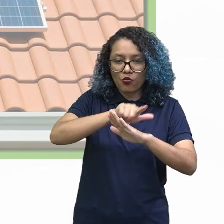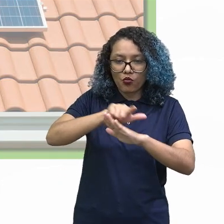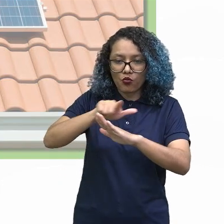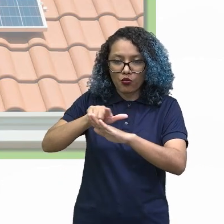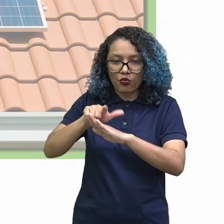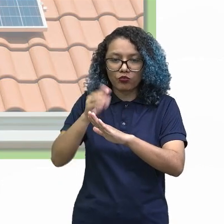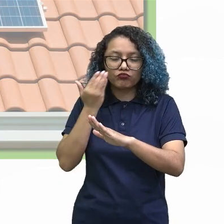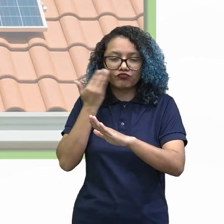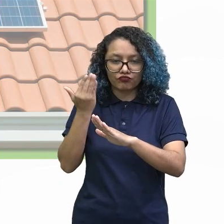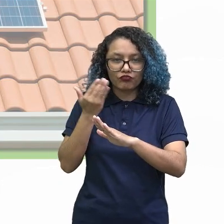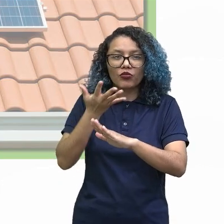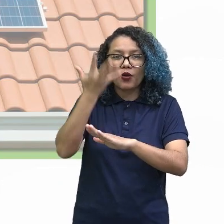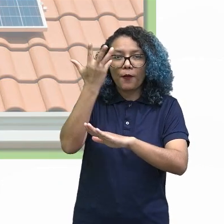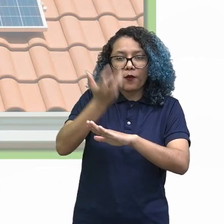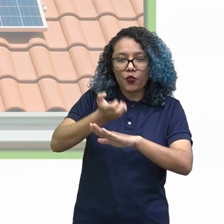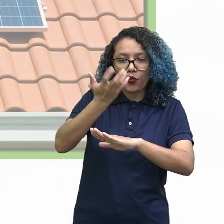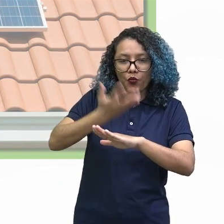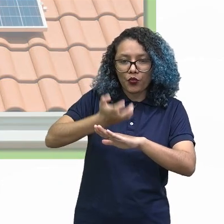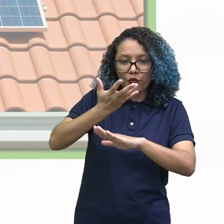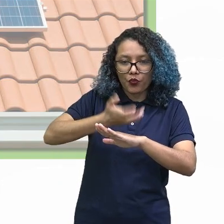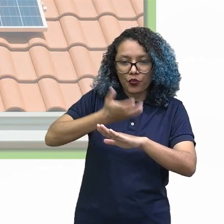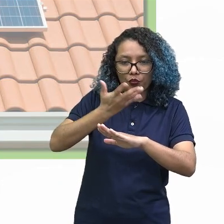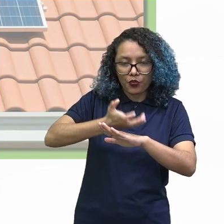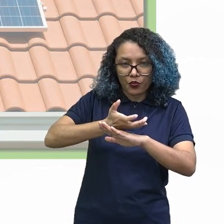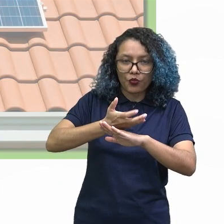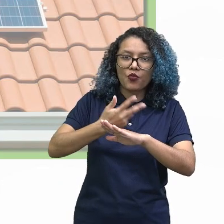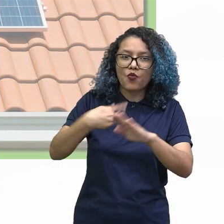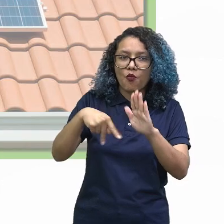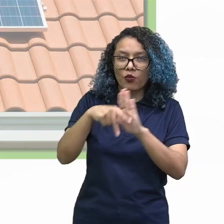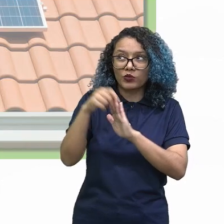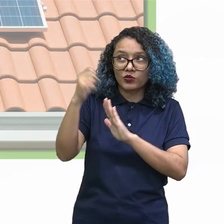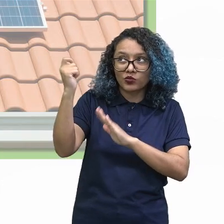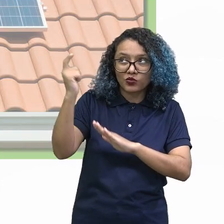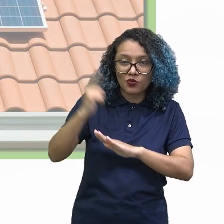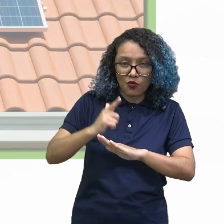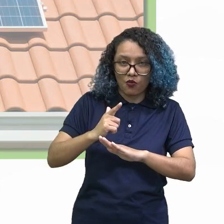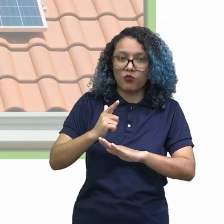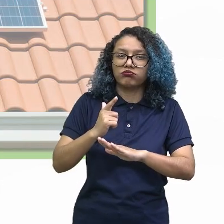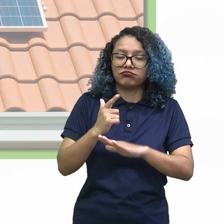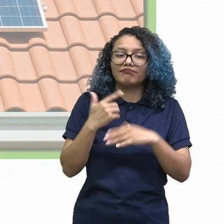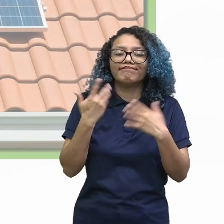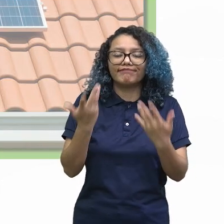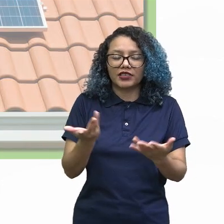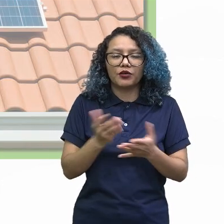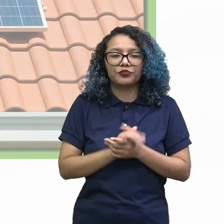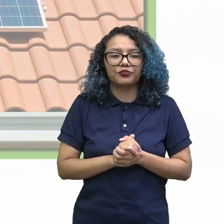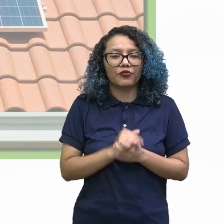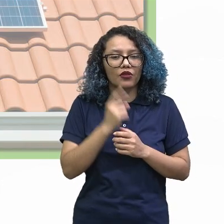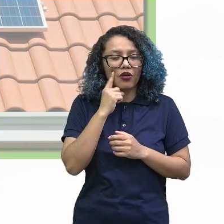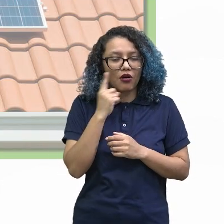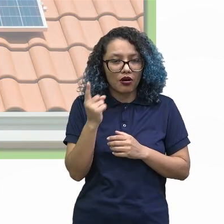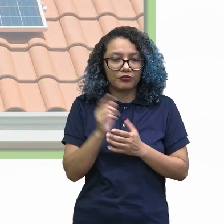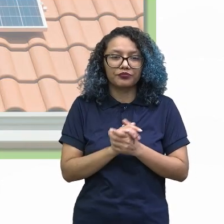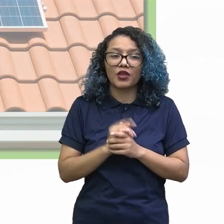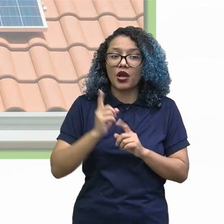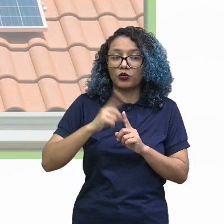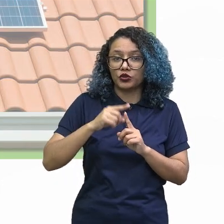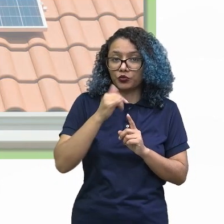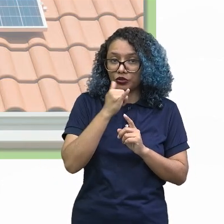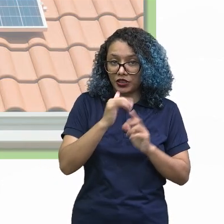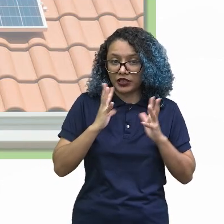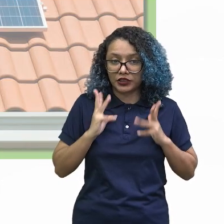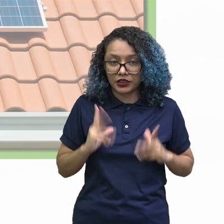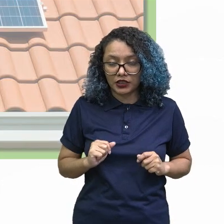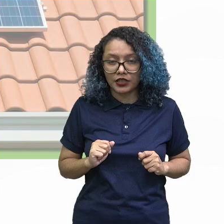para obter essa energia proveniente do sol, né? Então, a gente observa que, como ela é uma fonte renovável